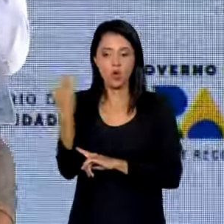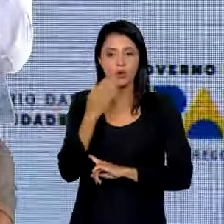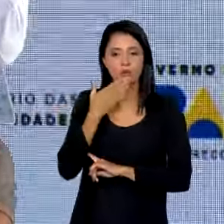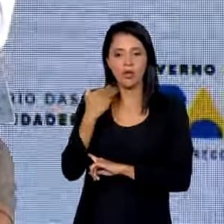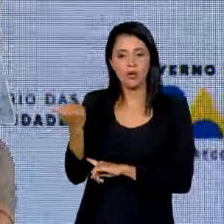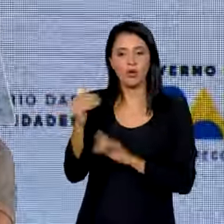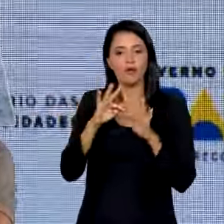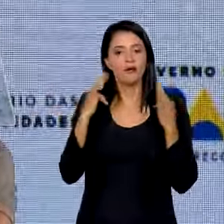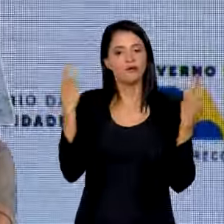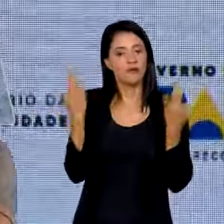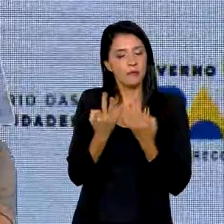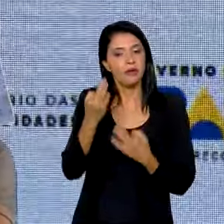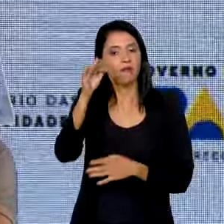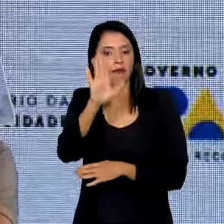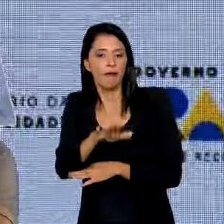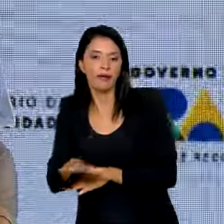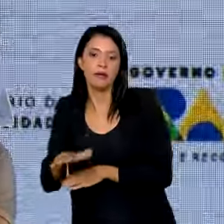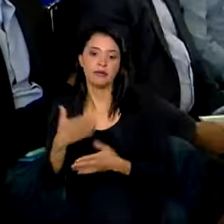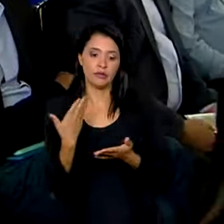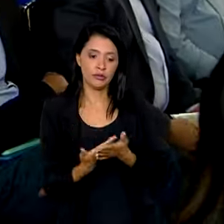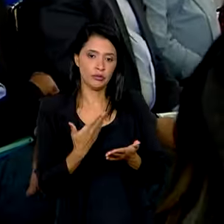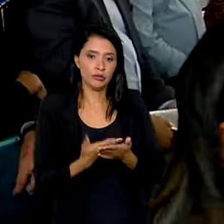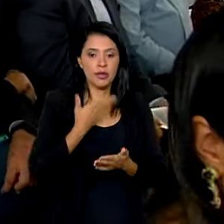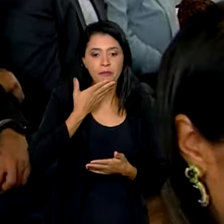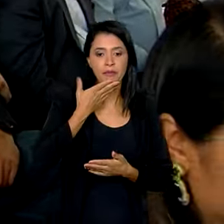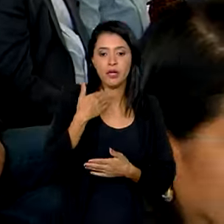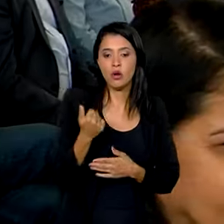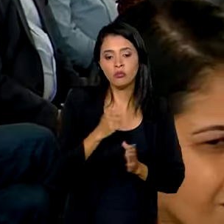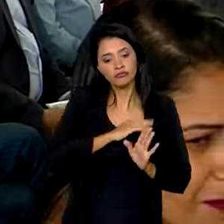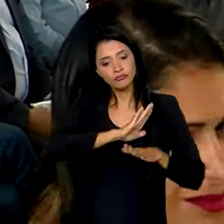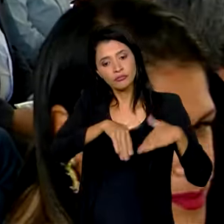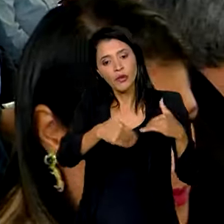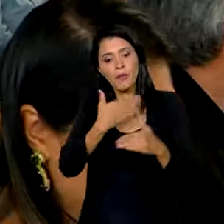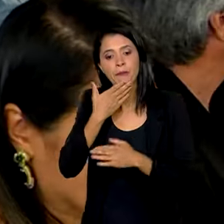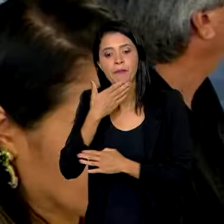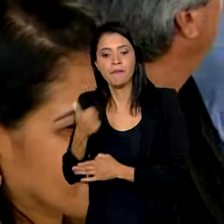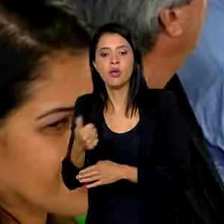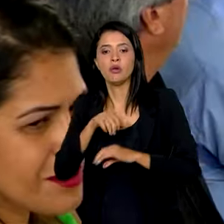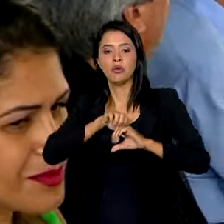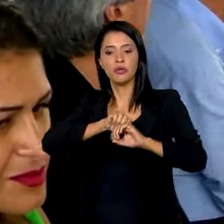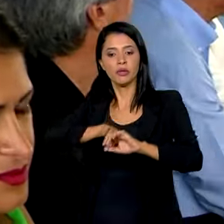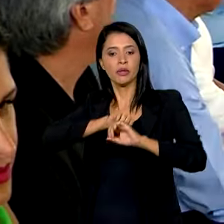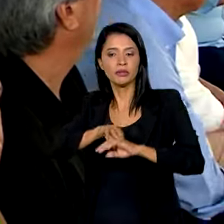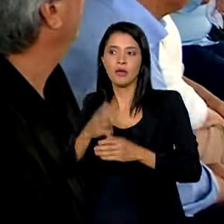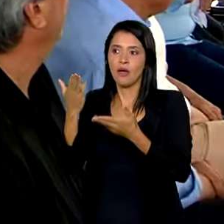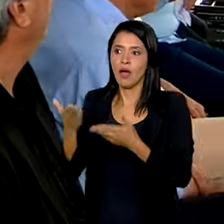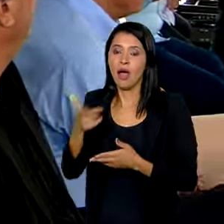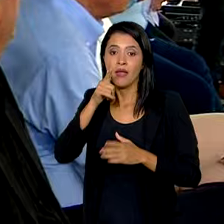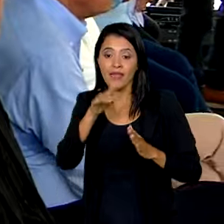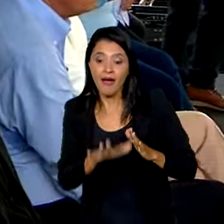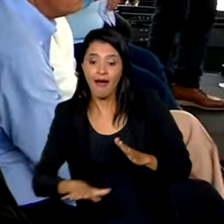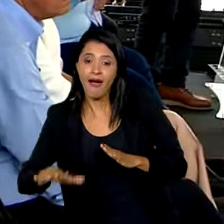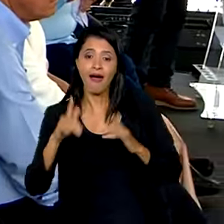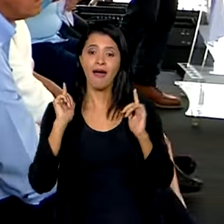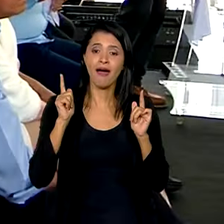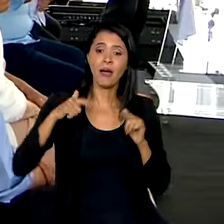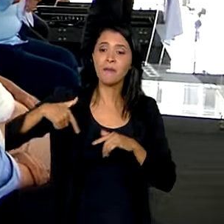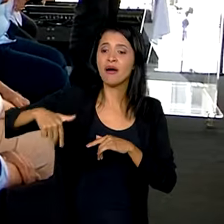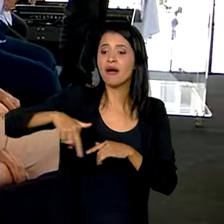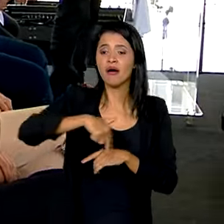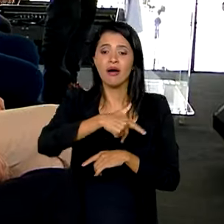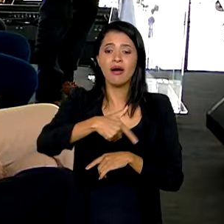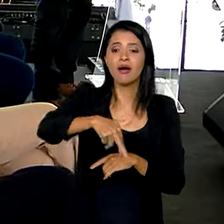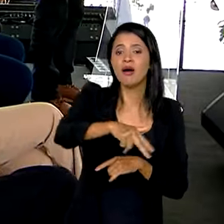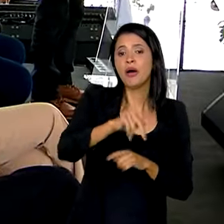família, as crianças estudam melhor, desenvolvem melhor a educação. Essa aqui tem área de lazer, tem lugar para caminhar, pode